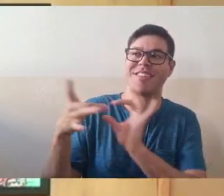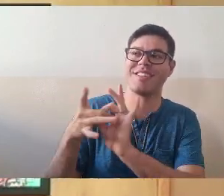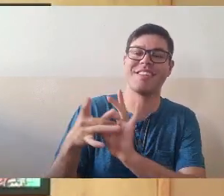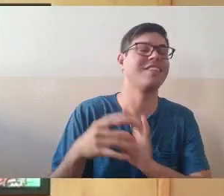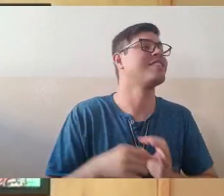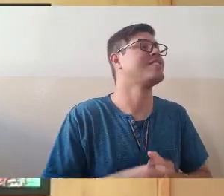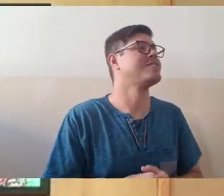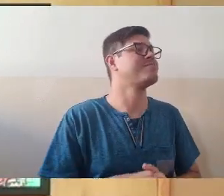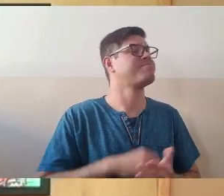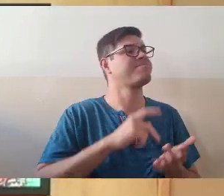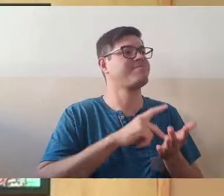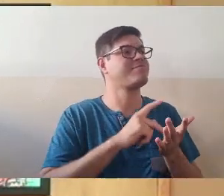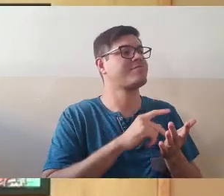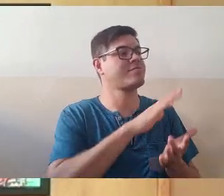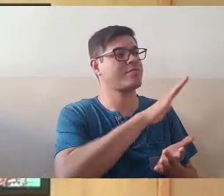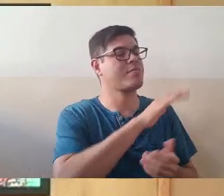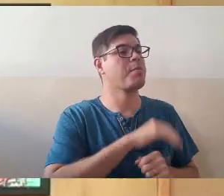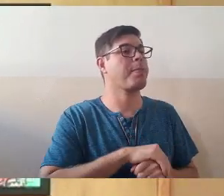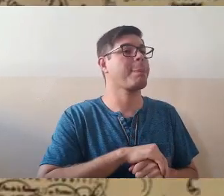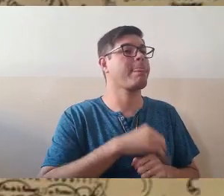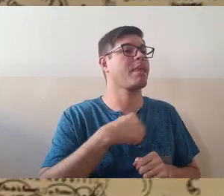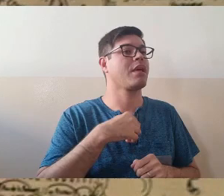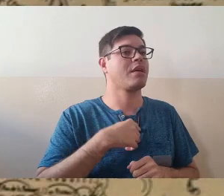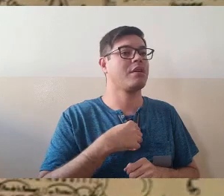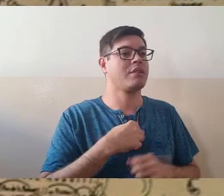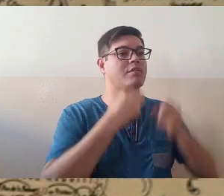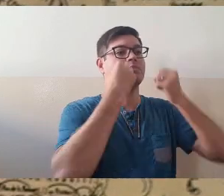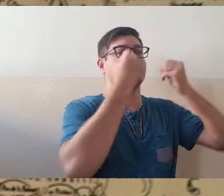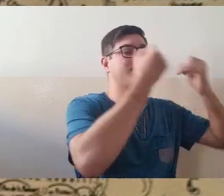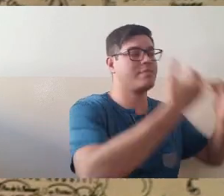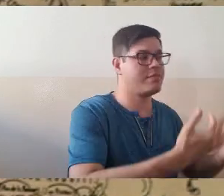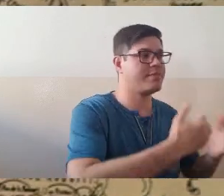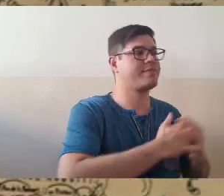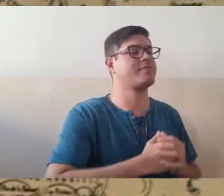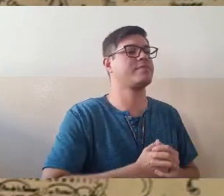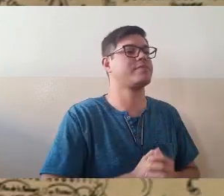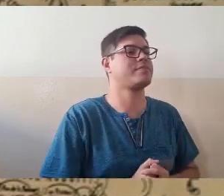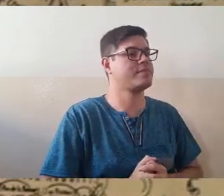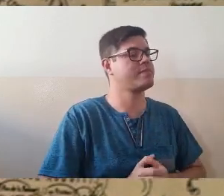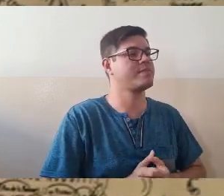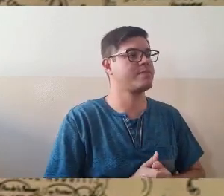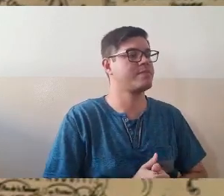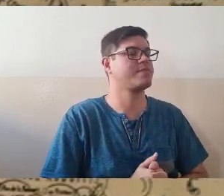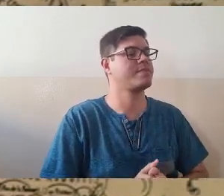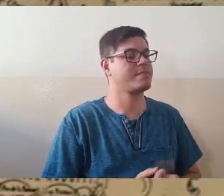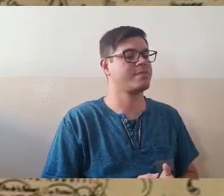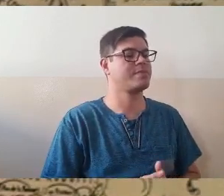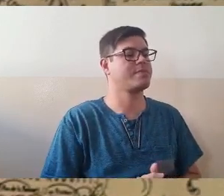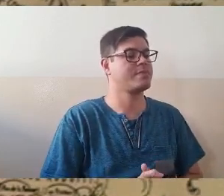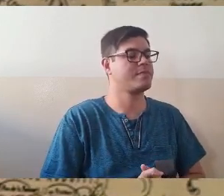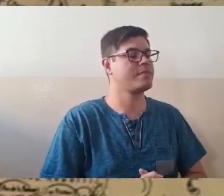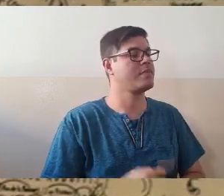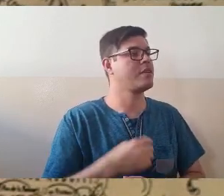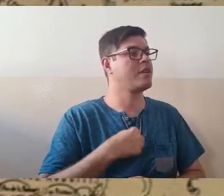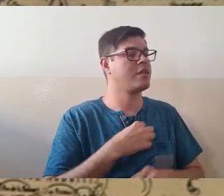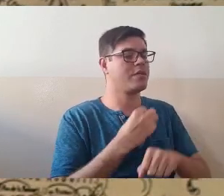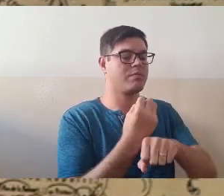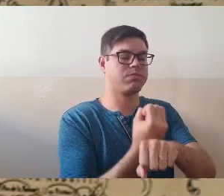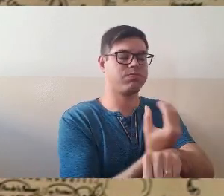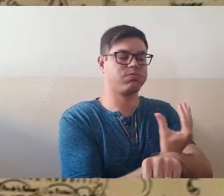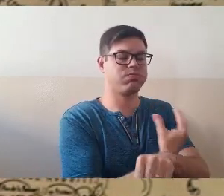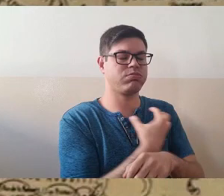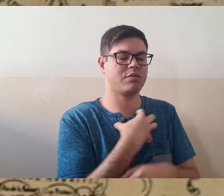março. E, Gil, eu confesso a você que, para mim, é muita emoção em relação à